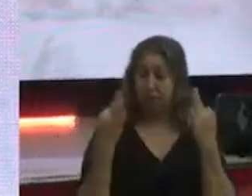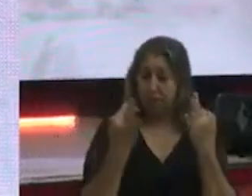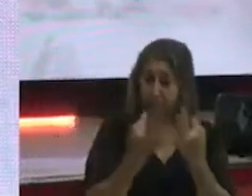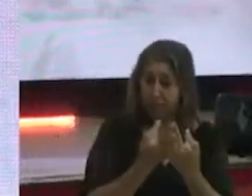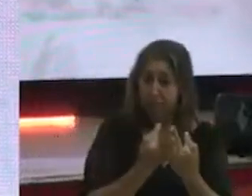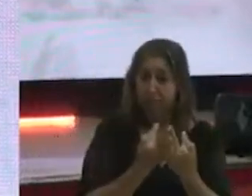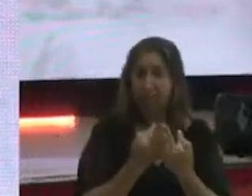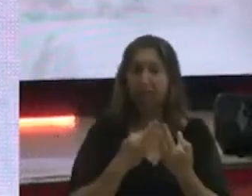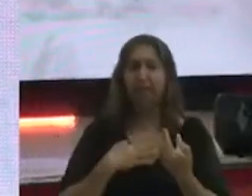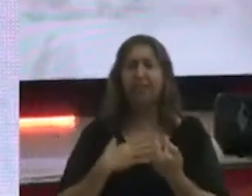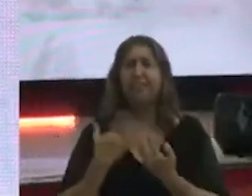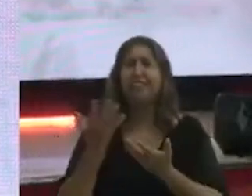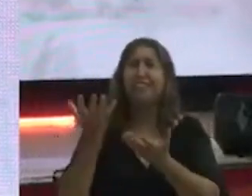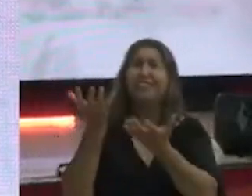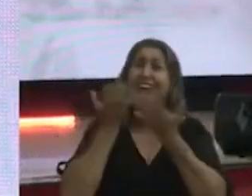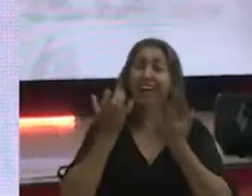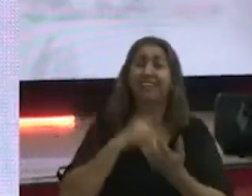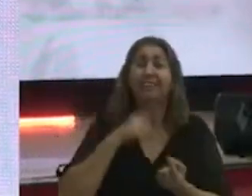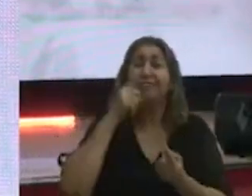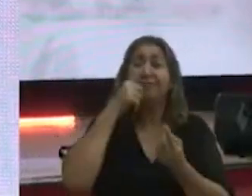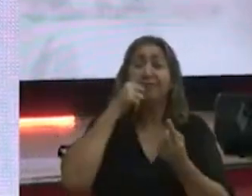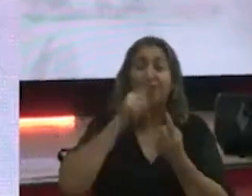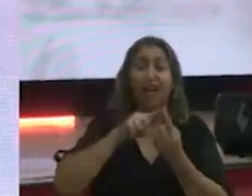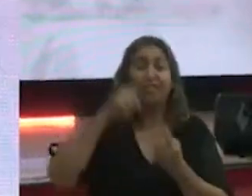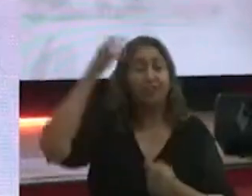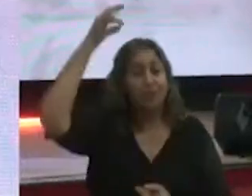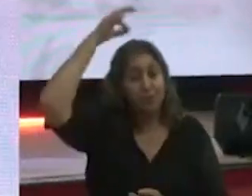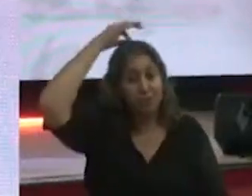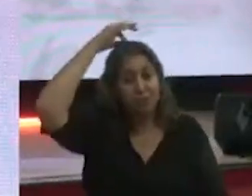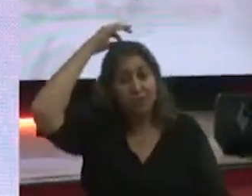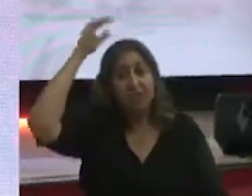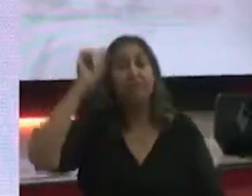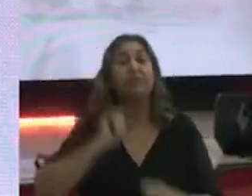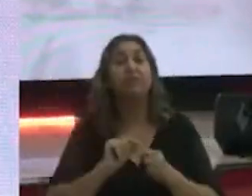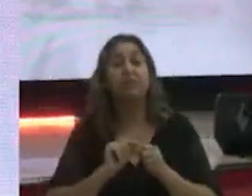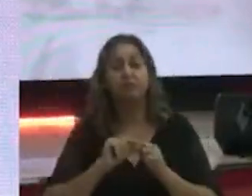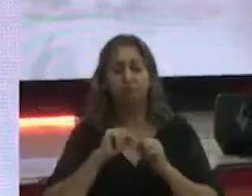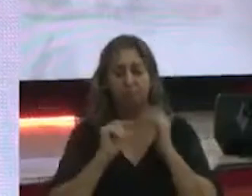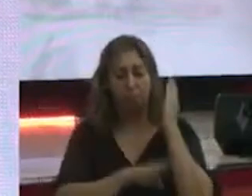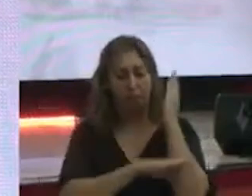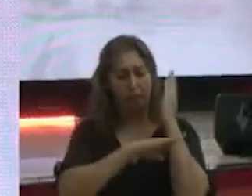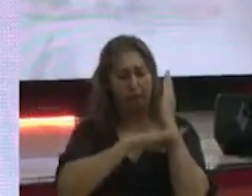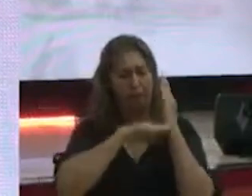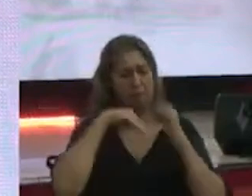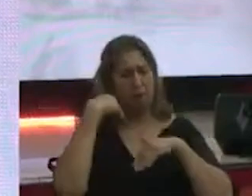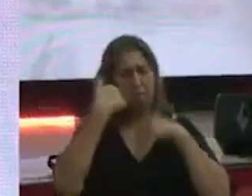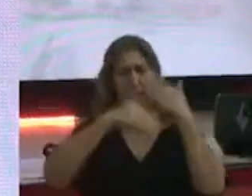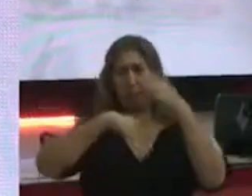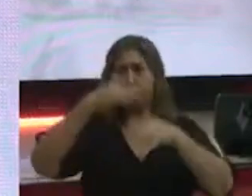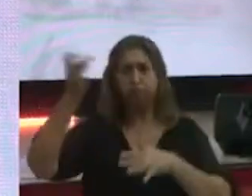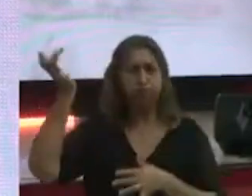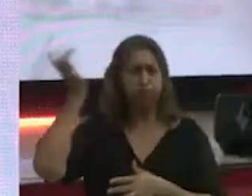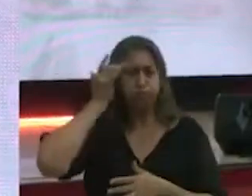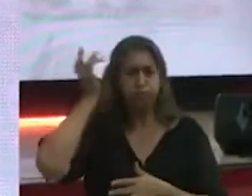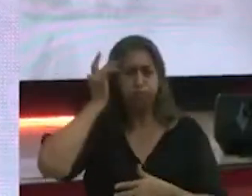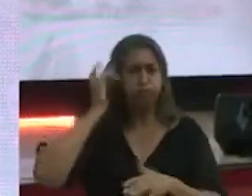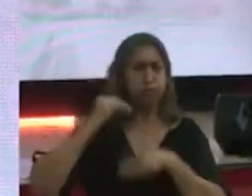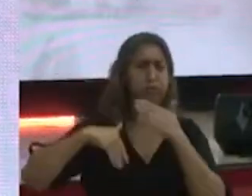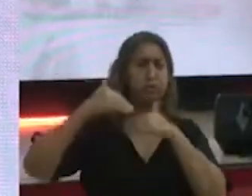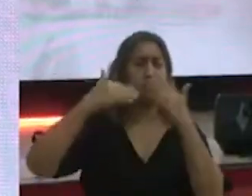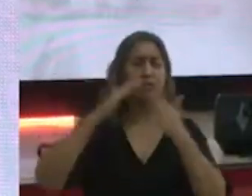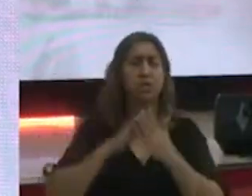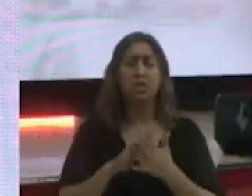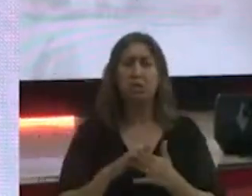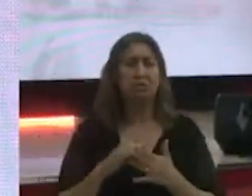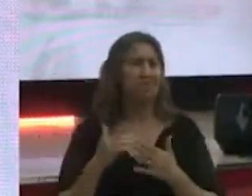intimidade com o Espírito Santo crescem em maturidade não é possível um crescimento